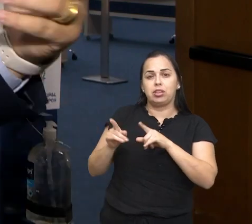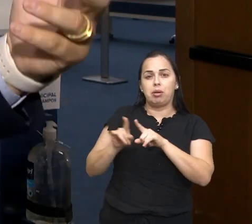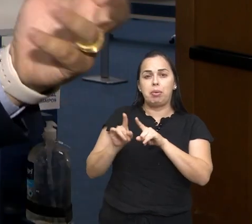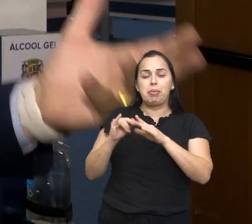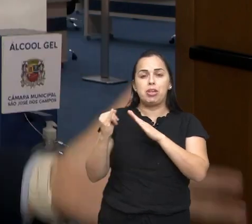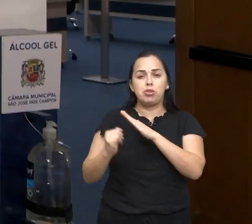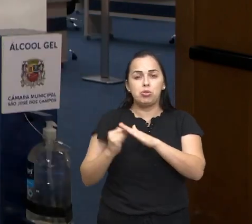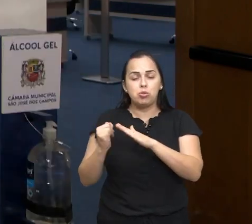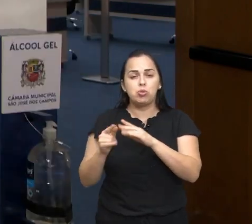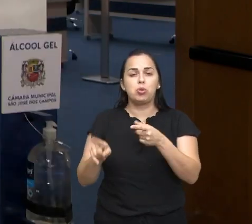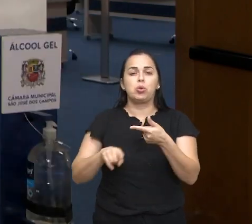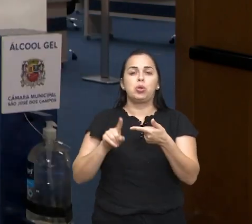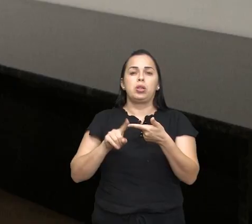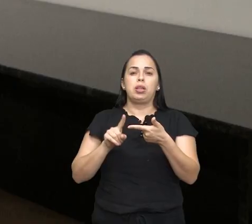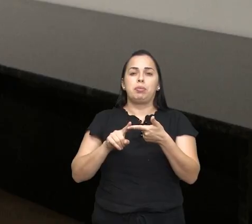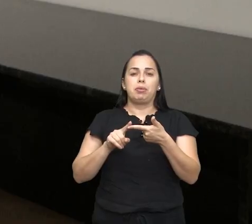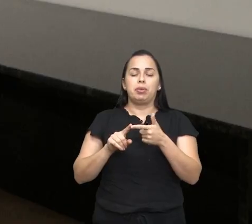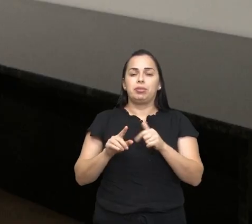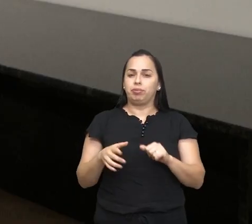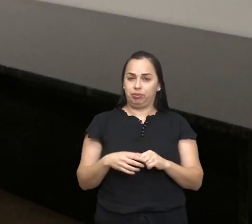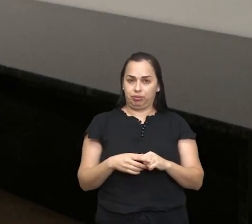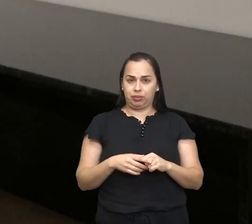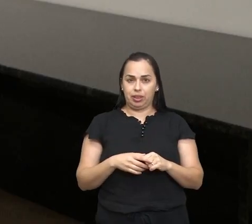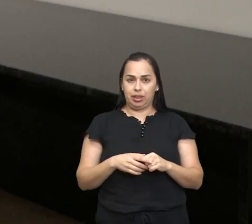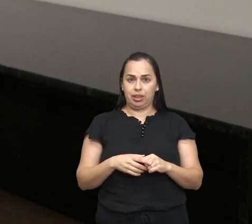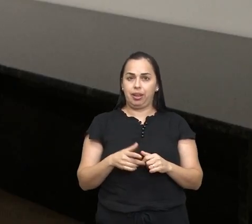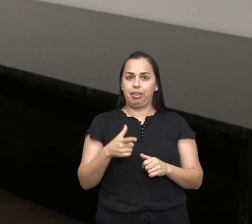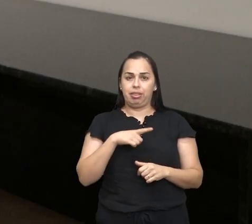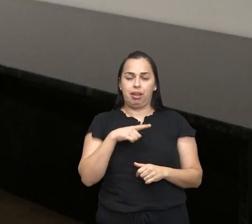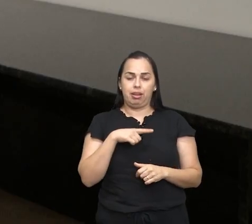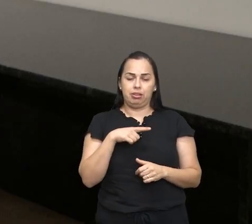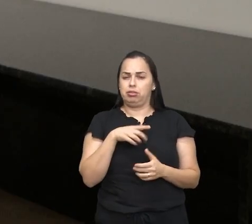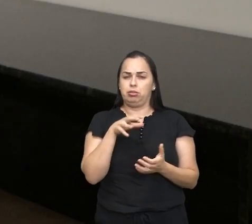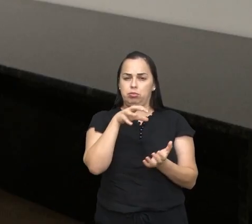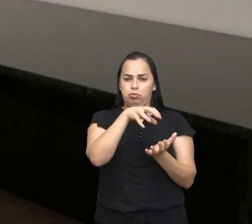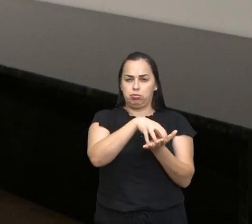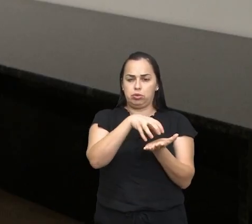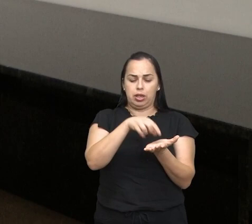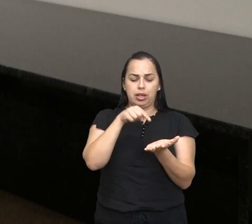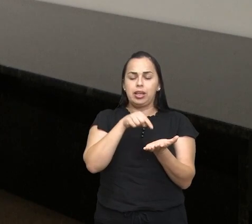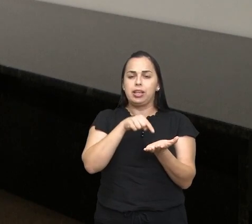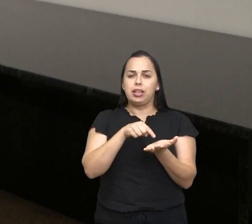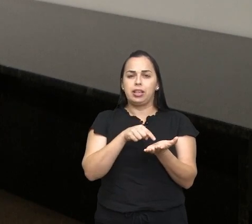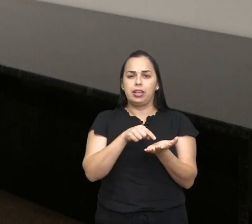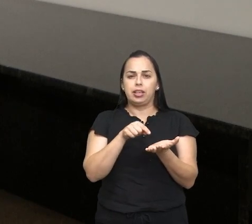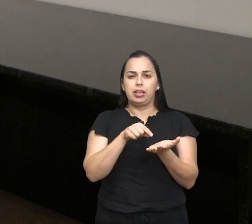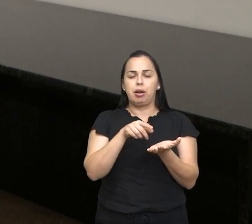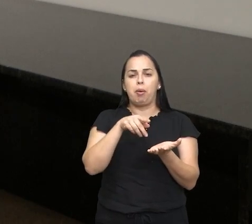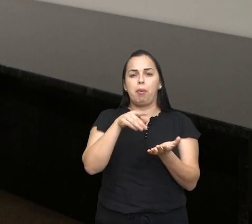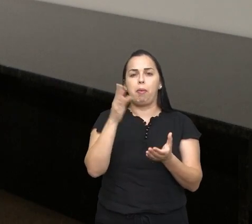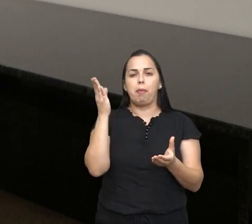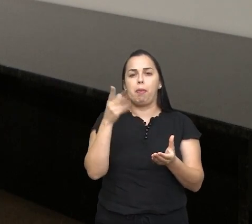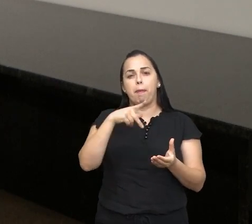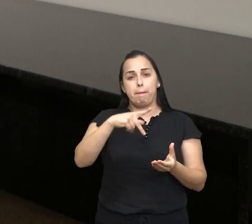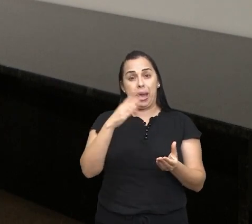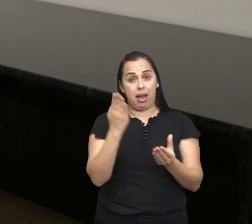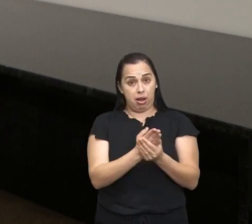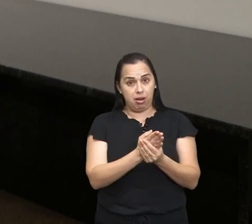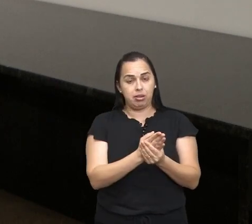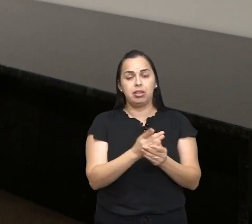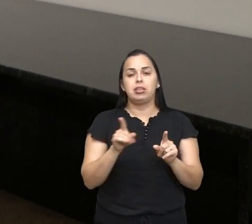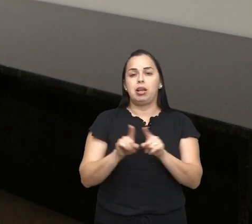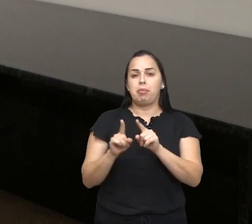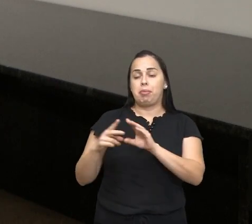instituições, com o poder público, né? Tem alguns órgãos, né, competentes para poder fiscalizar, né, o próprio PROCON, né, e a